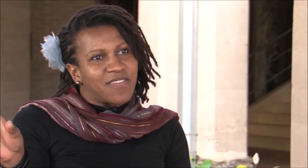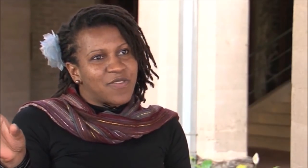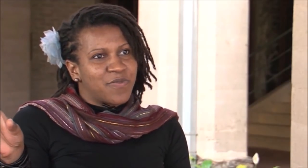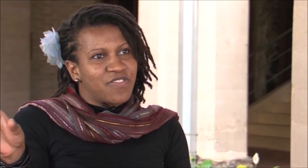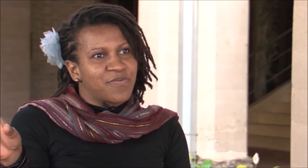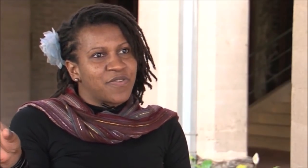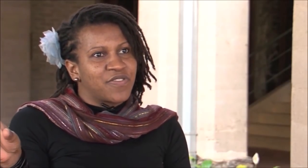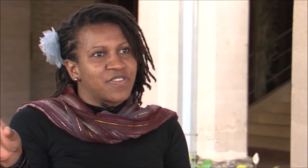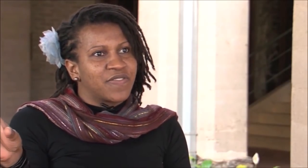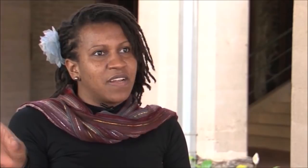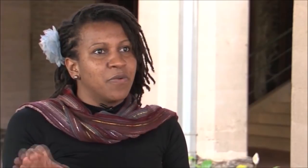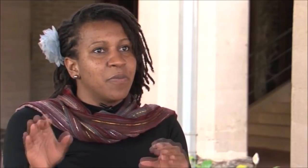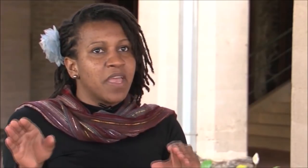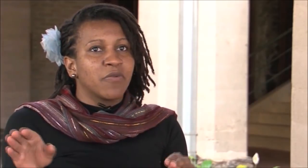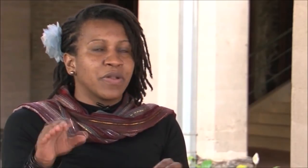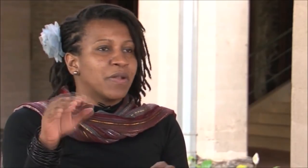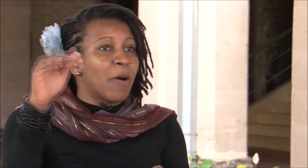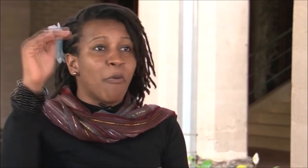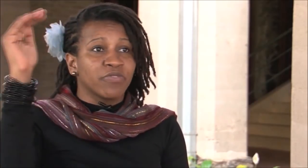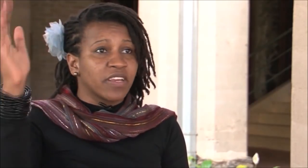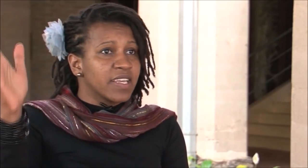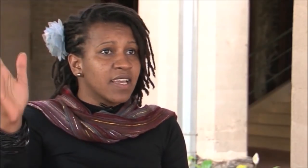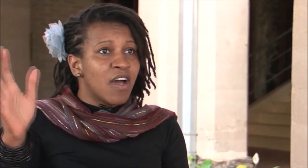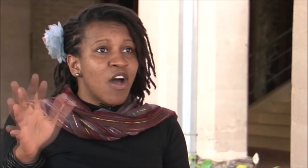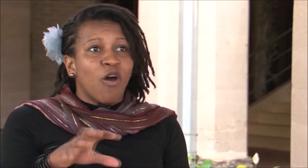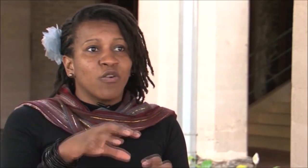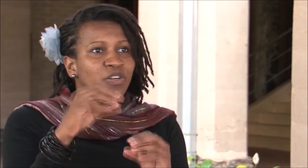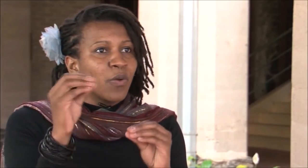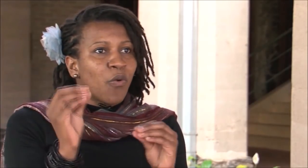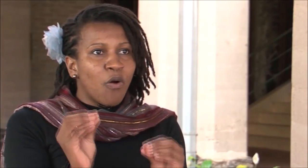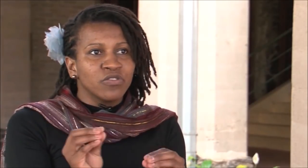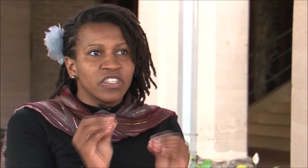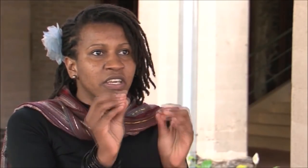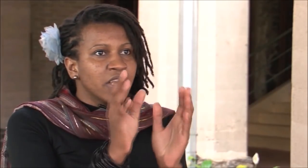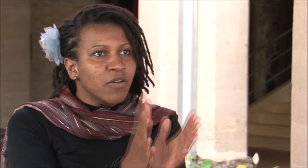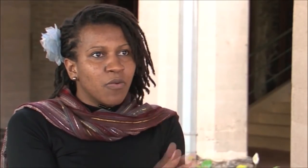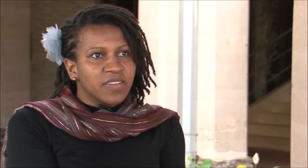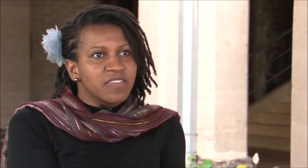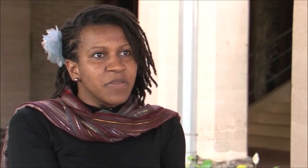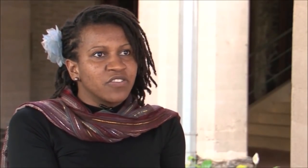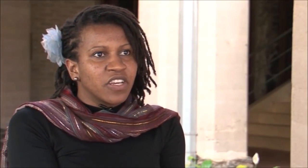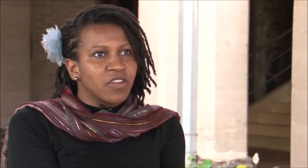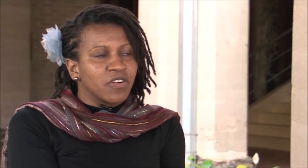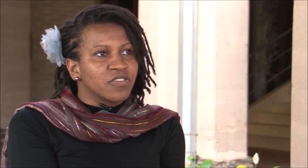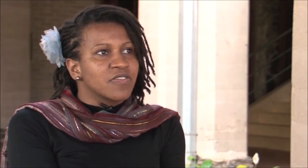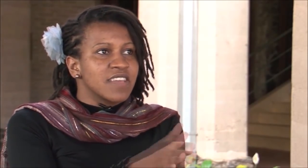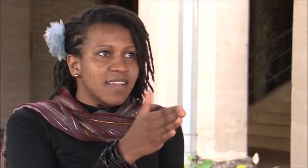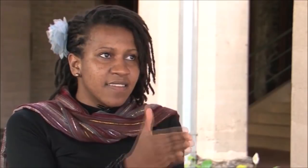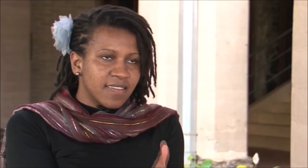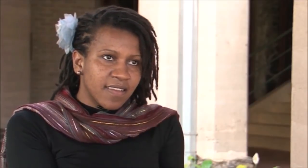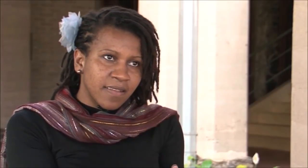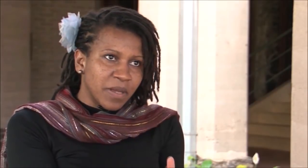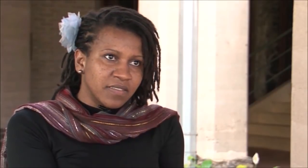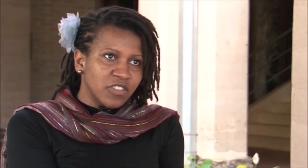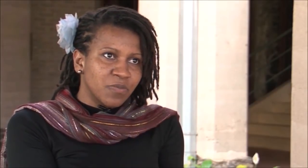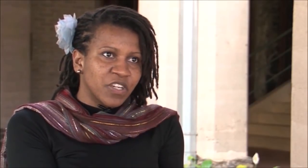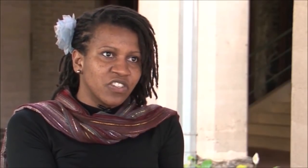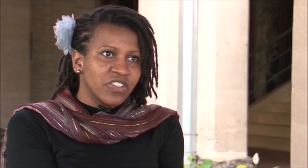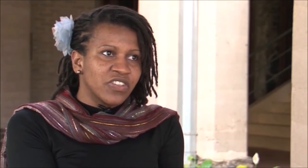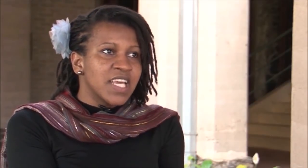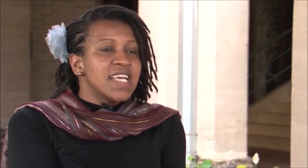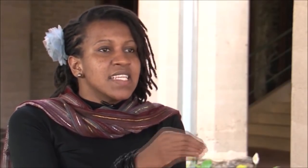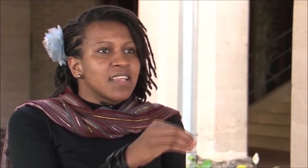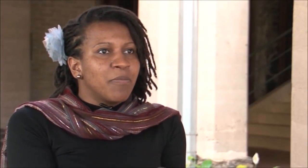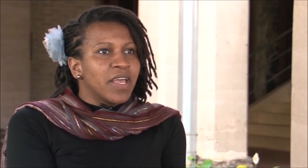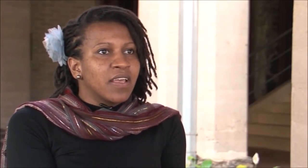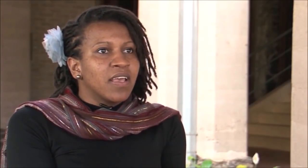como os nossos professores falam, no meio, numa montanha, onde eu não conte com esses meios diagnósticos. E eles insistem bastante para a